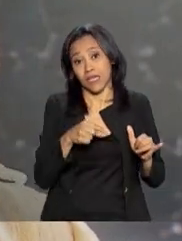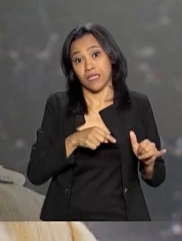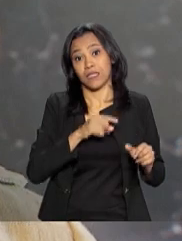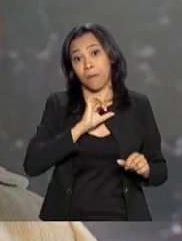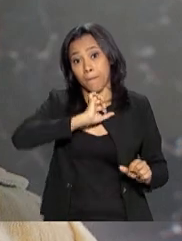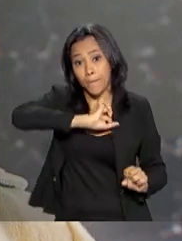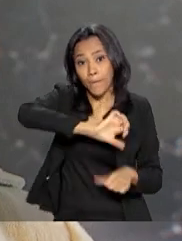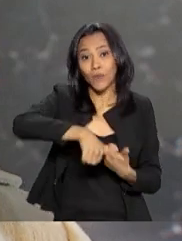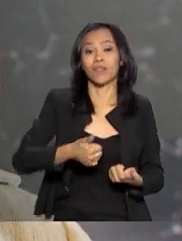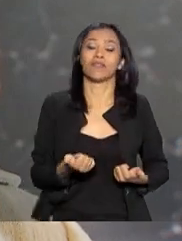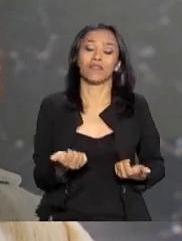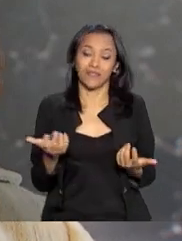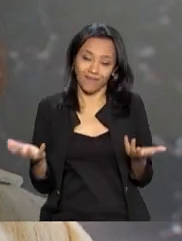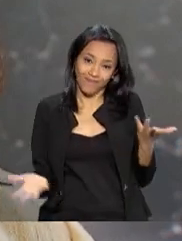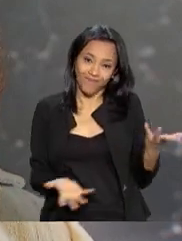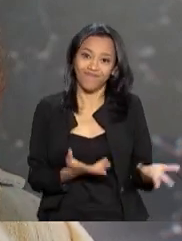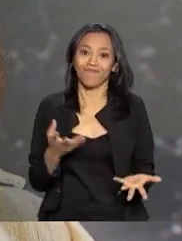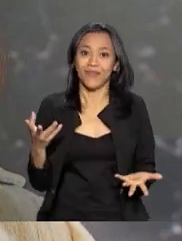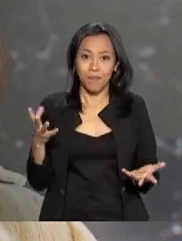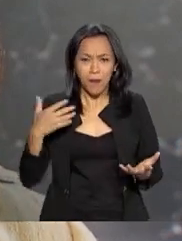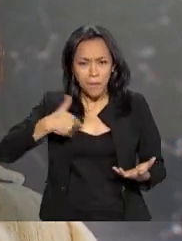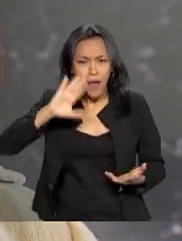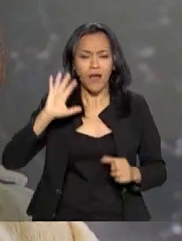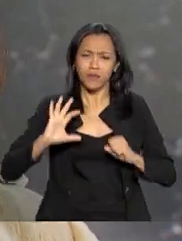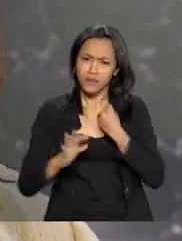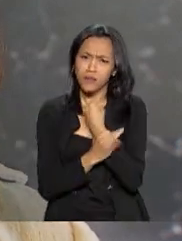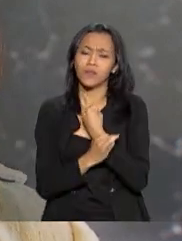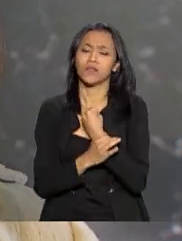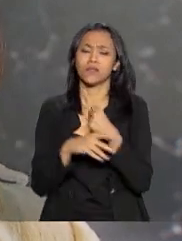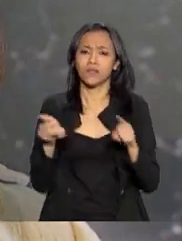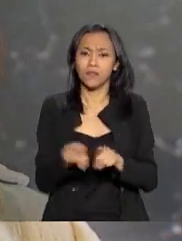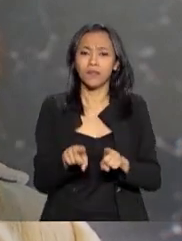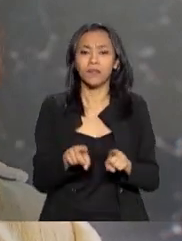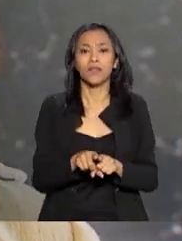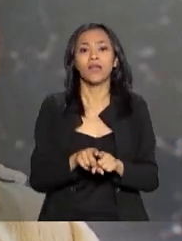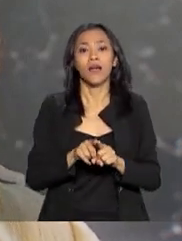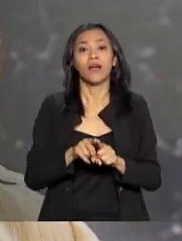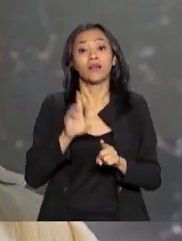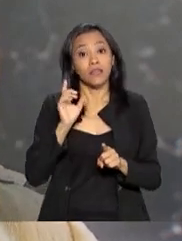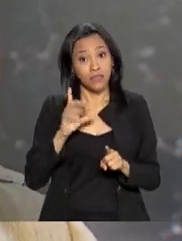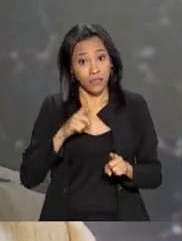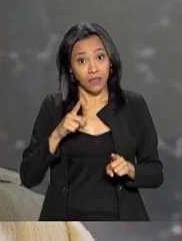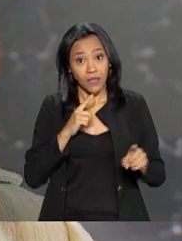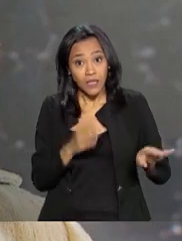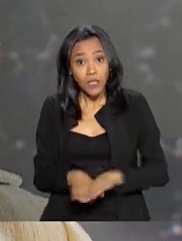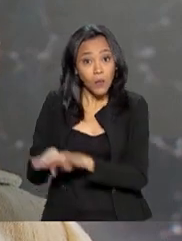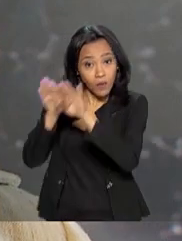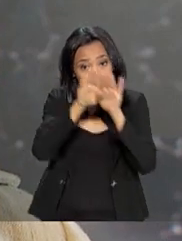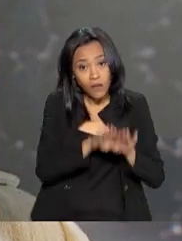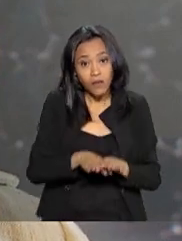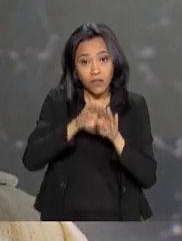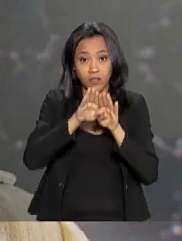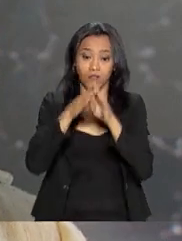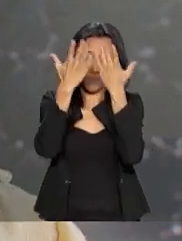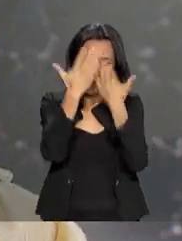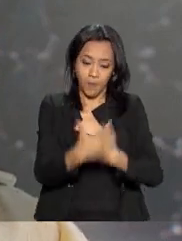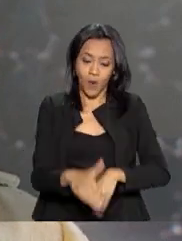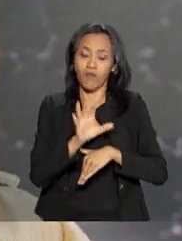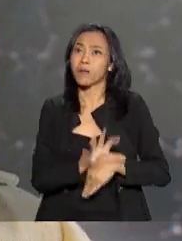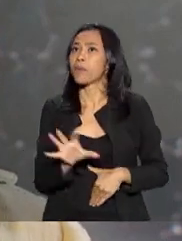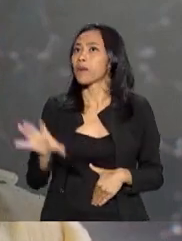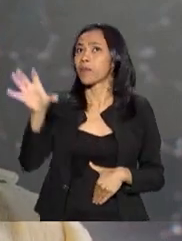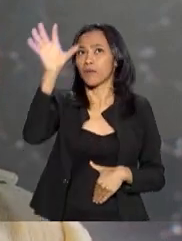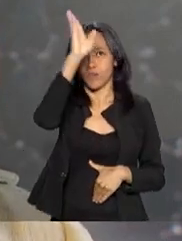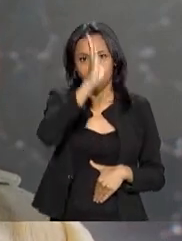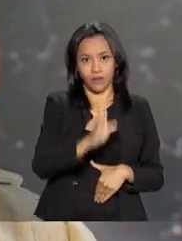né por todo esse motivo para aumentar a segurança e para garantir procedimento isonômico na aplicação decisão para que todos o